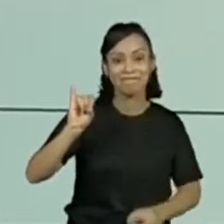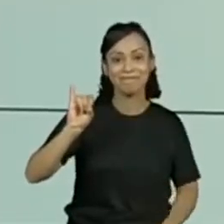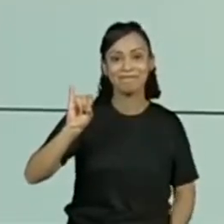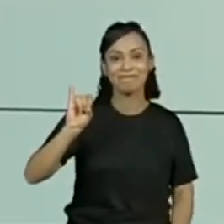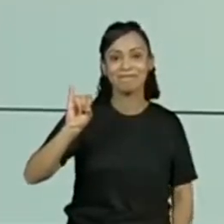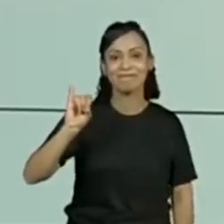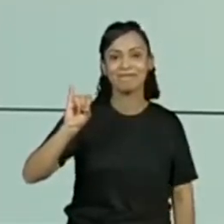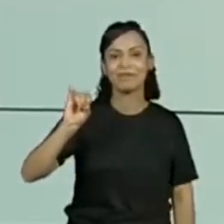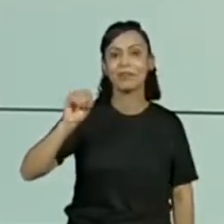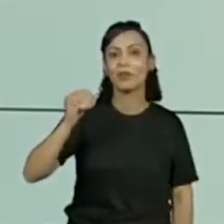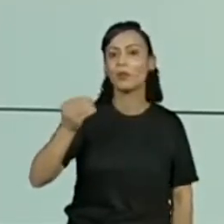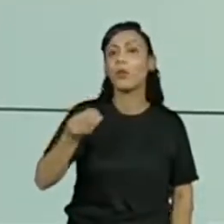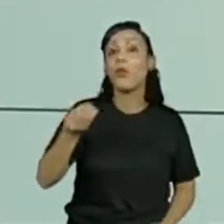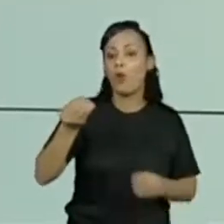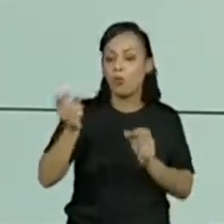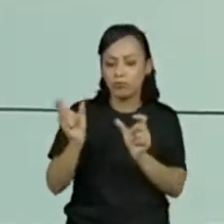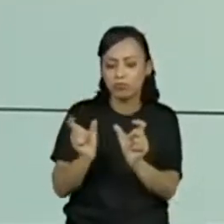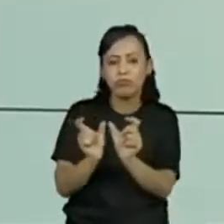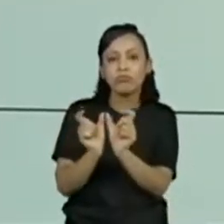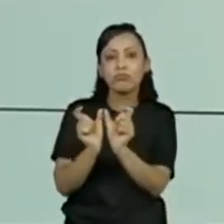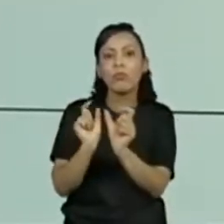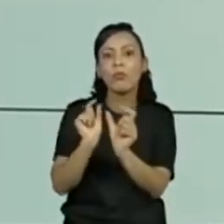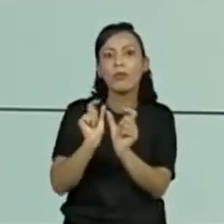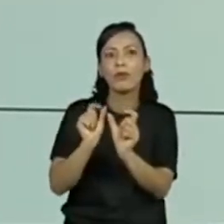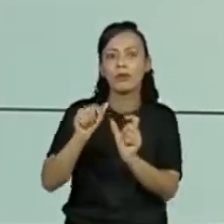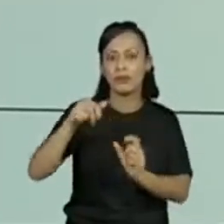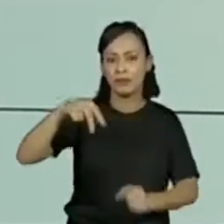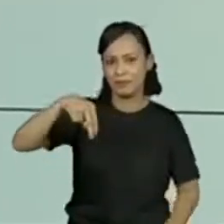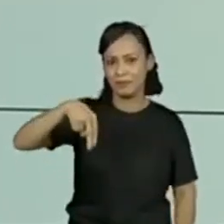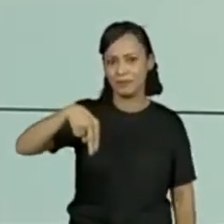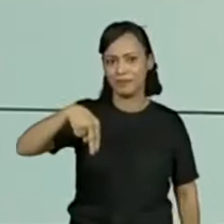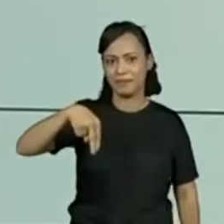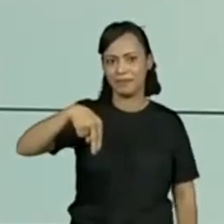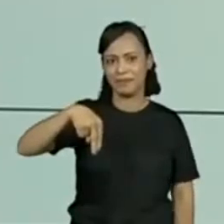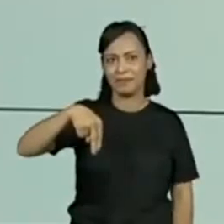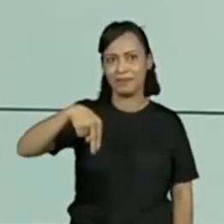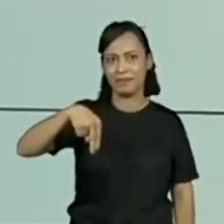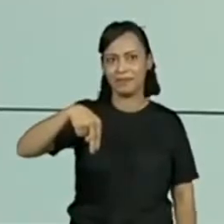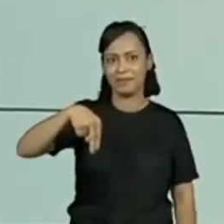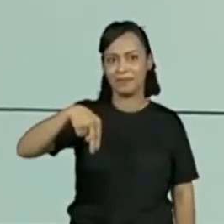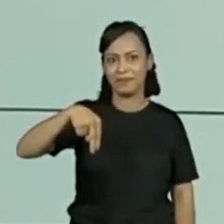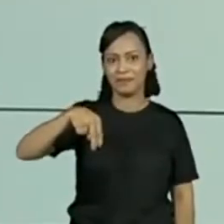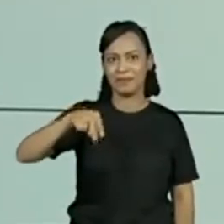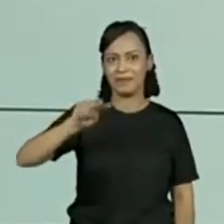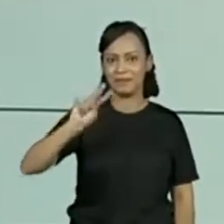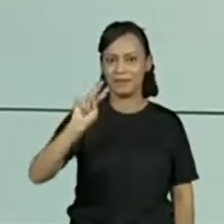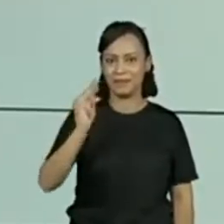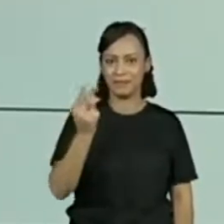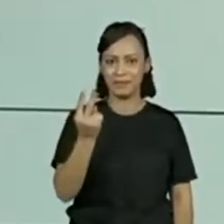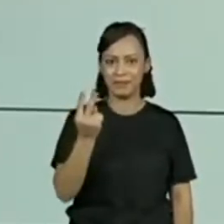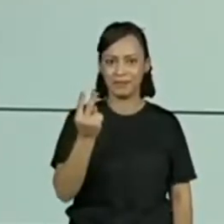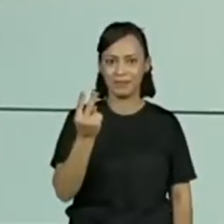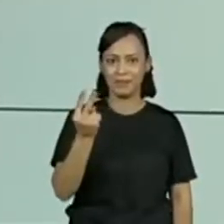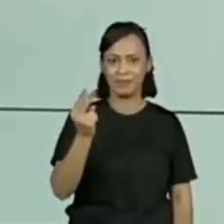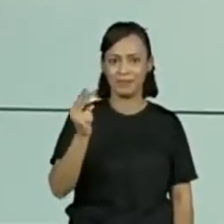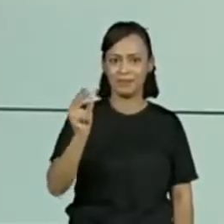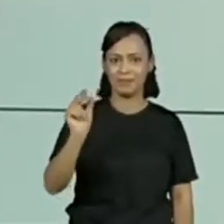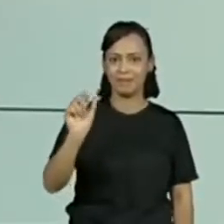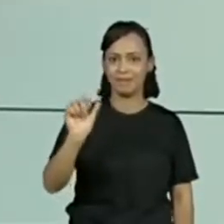escolinha coloca o paraíso todo mundo comigo aqui ó minha escolinha